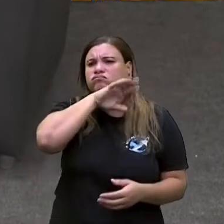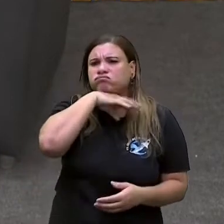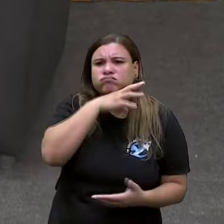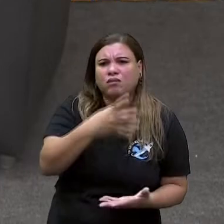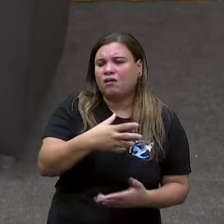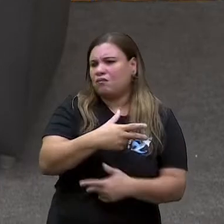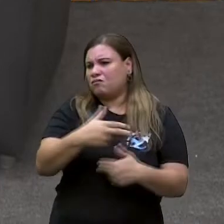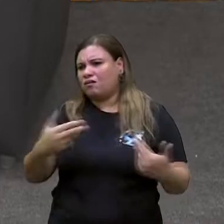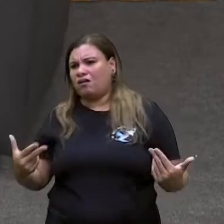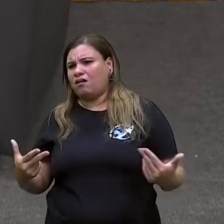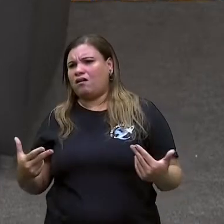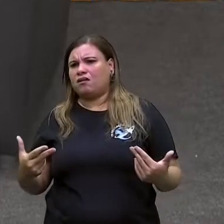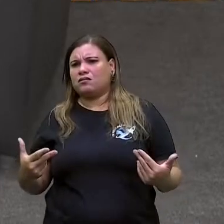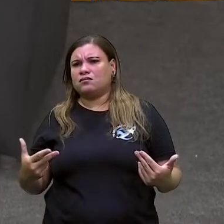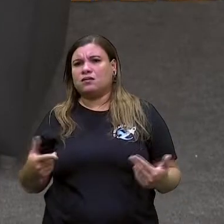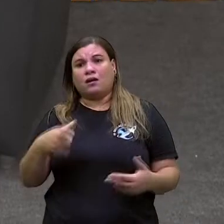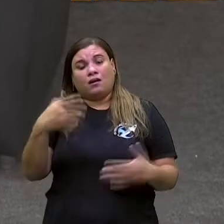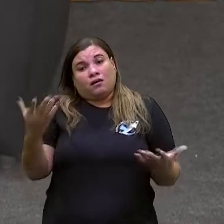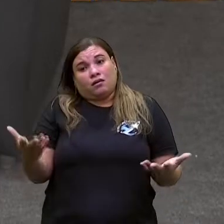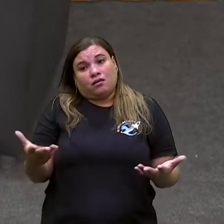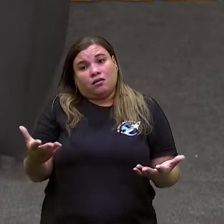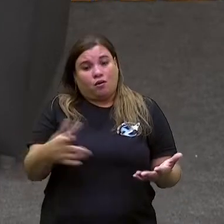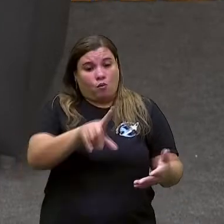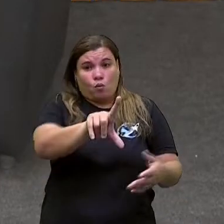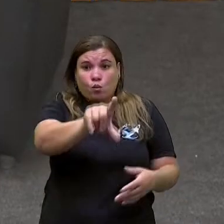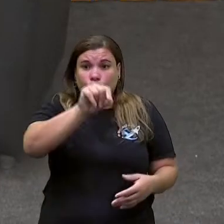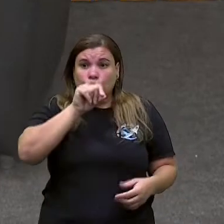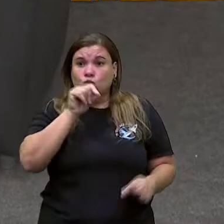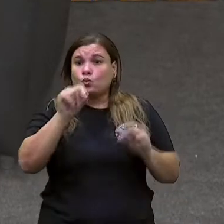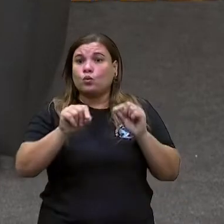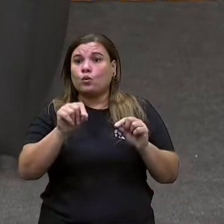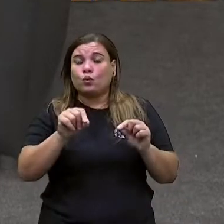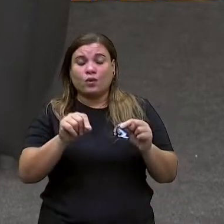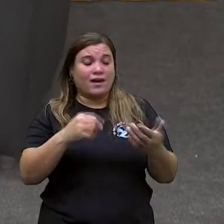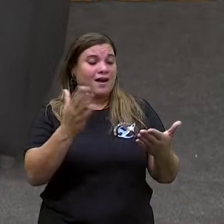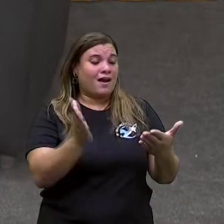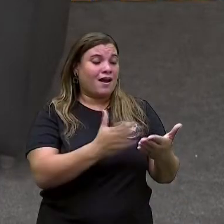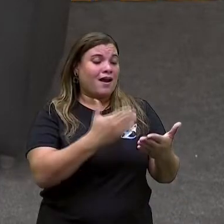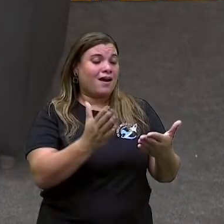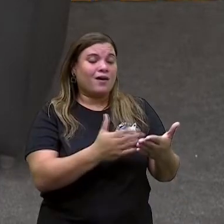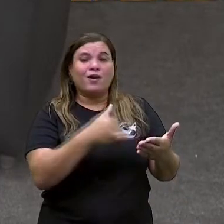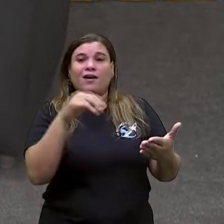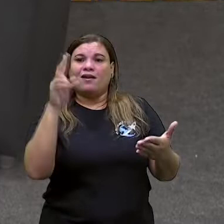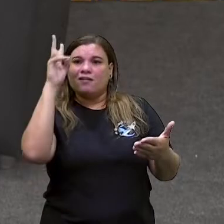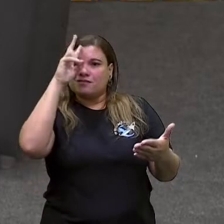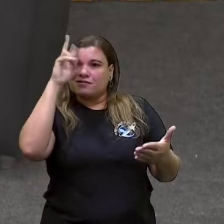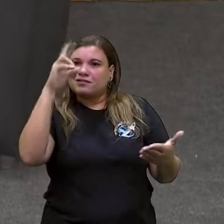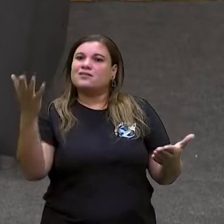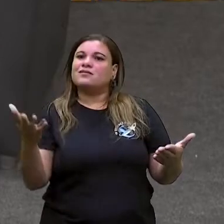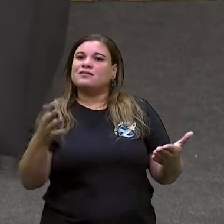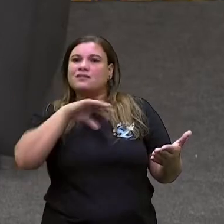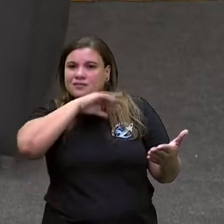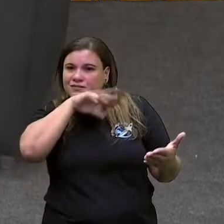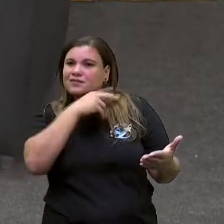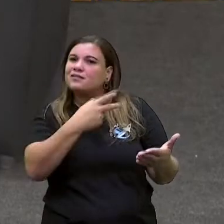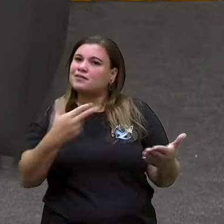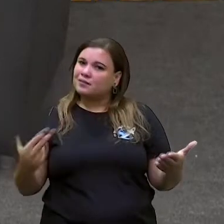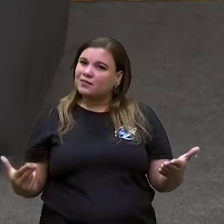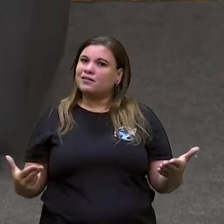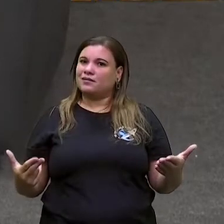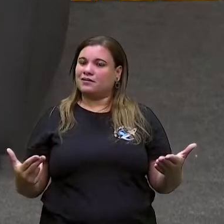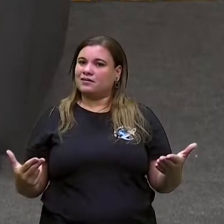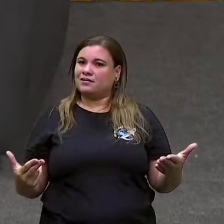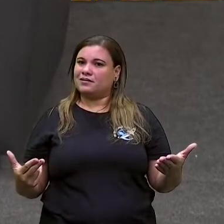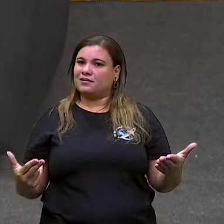Não, você não vai te dar prazer. A leitura por prazer. É lógico que o aluno, quando está no ensino fundamental e no ensino médio, ele até uma brincadeira,